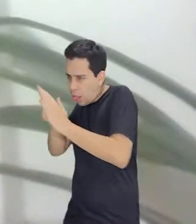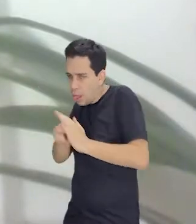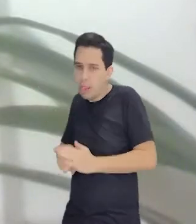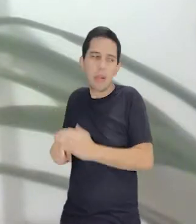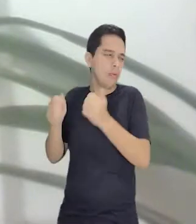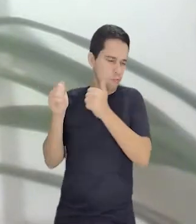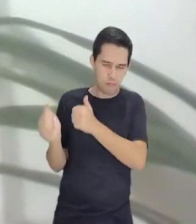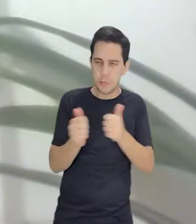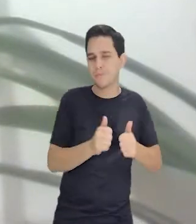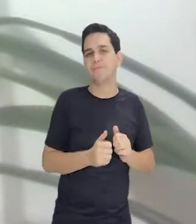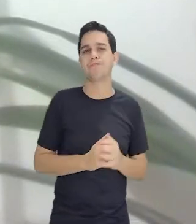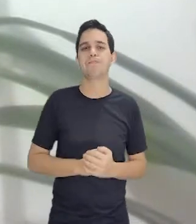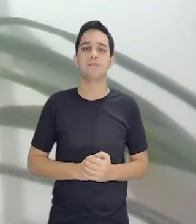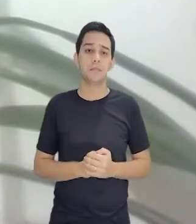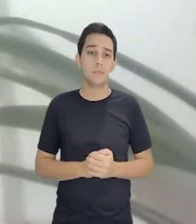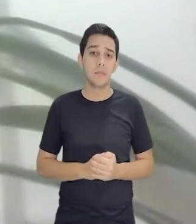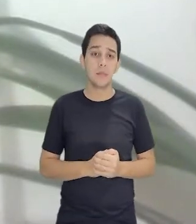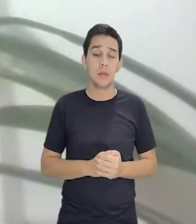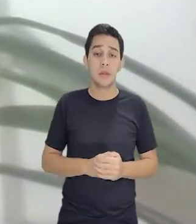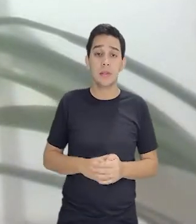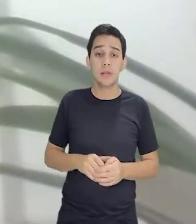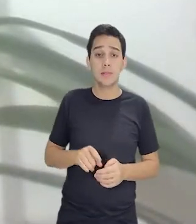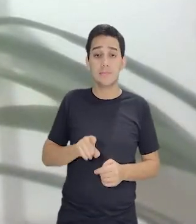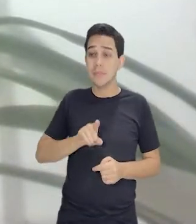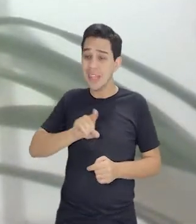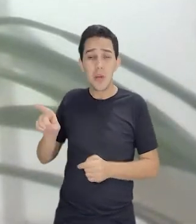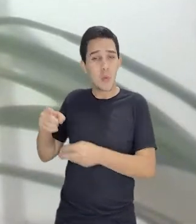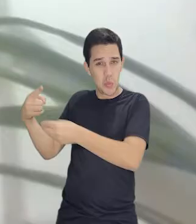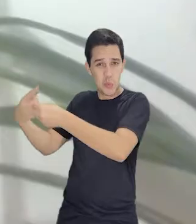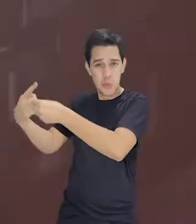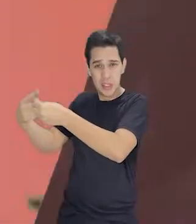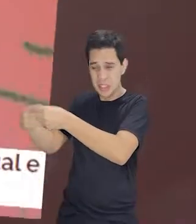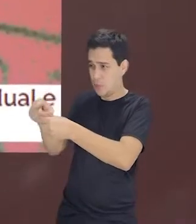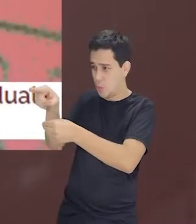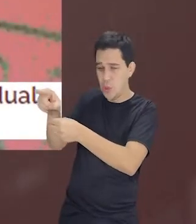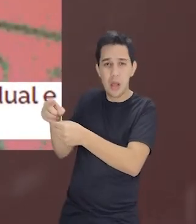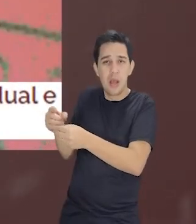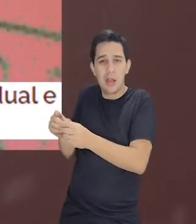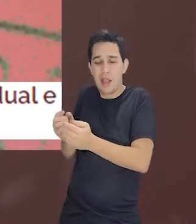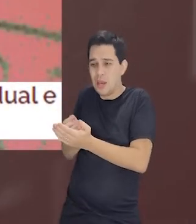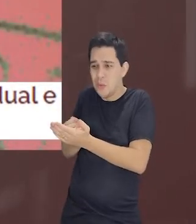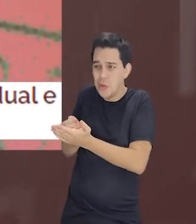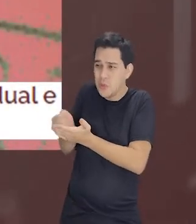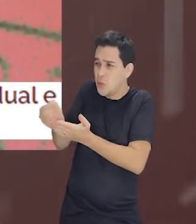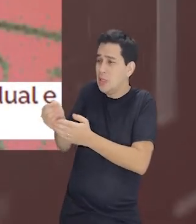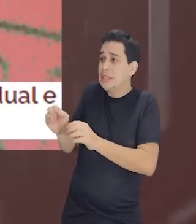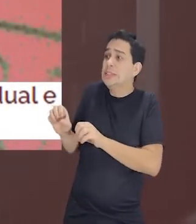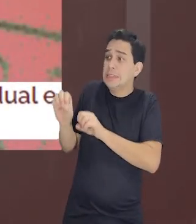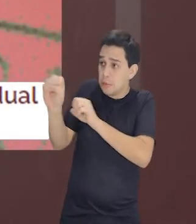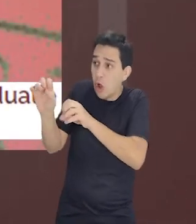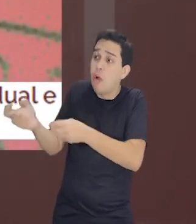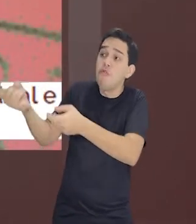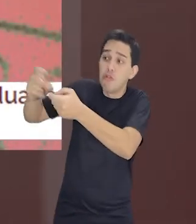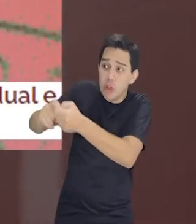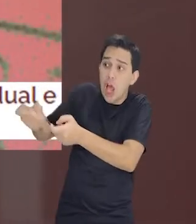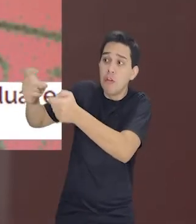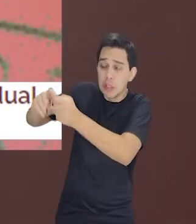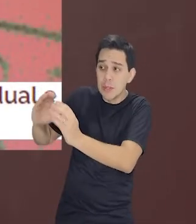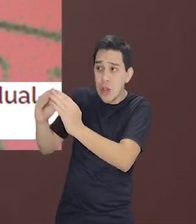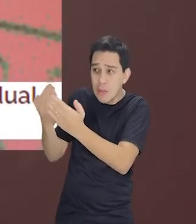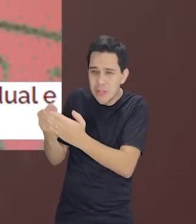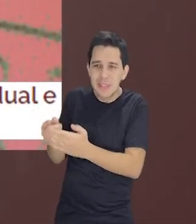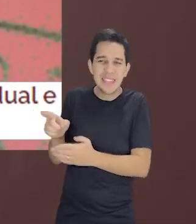houve uma dificuldade inicial com o município, né, de que avançássemos extrajudicialmente com esse planejamento.